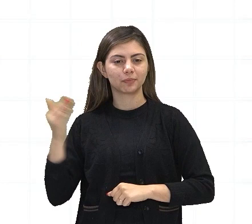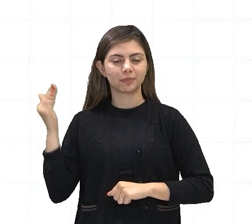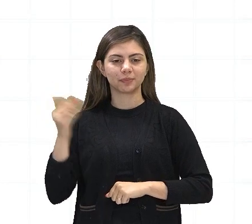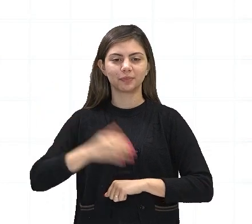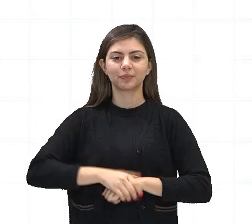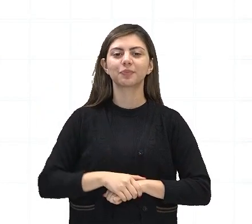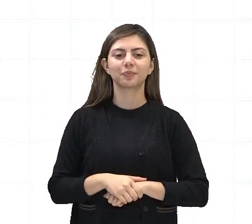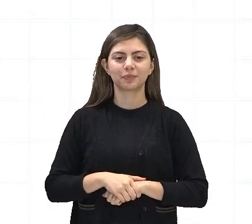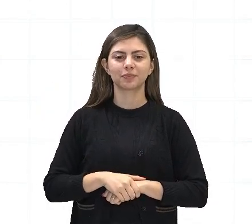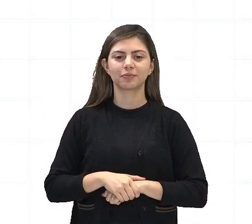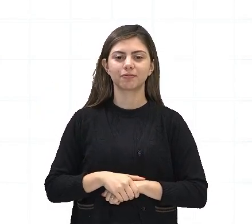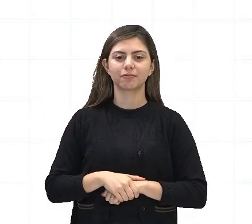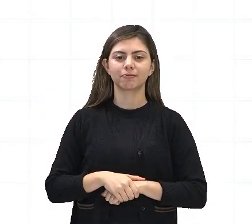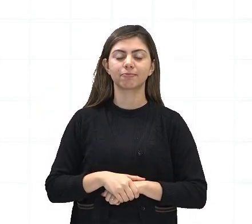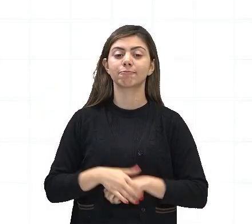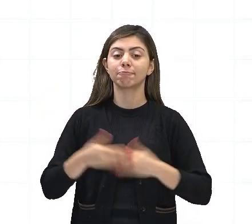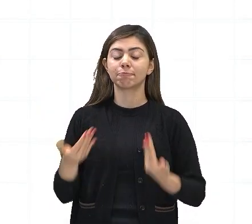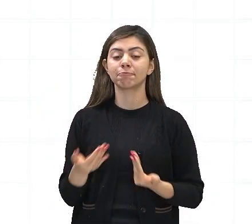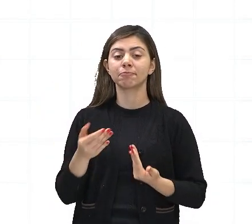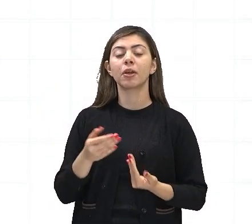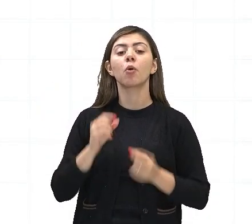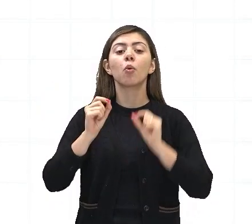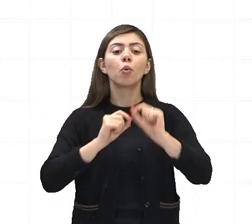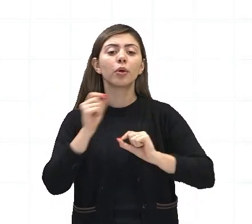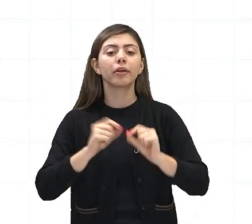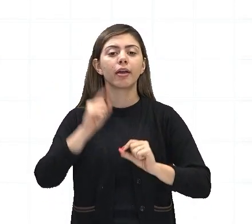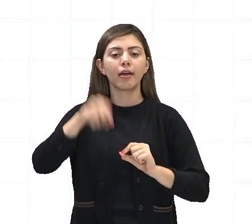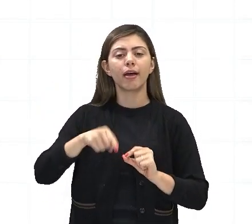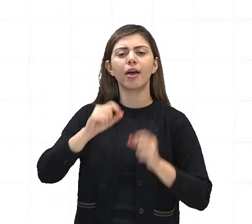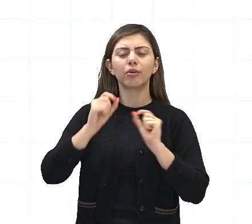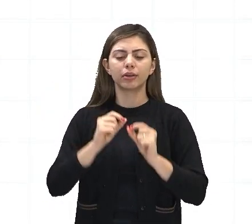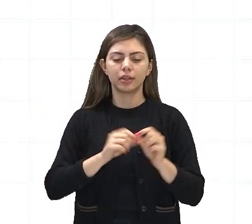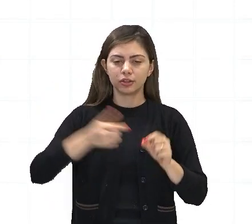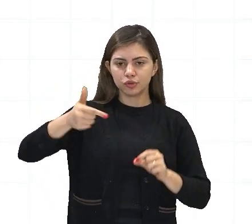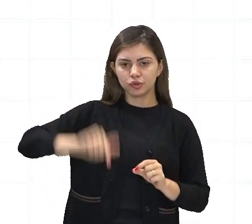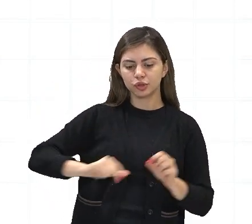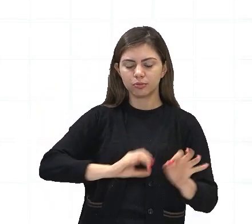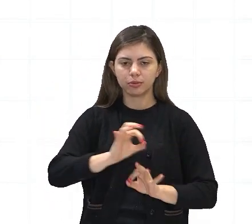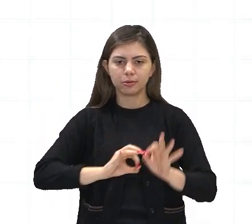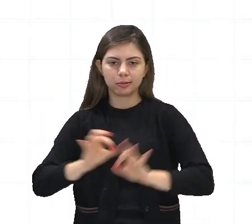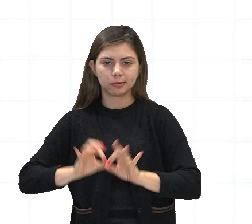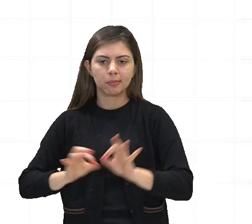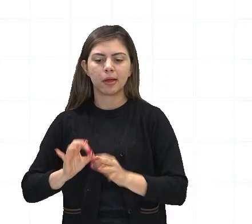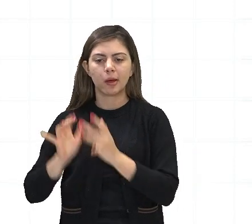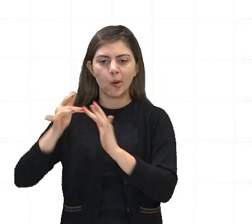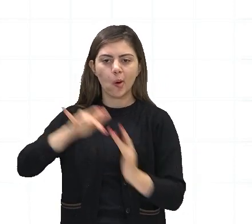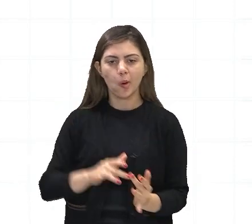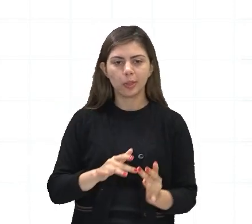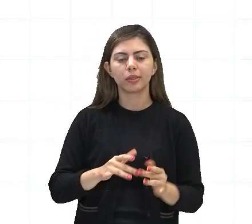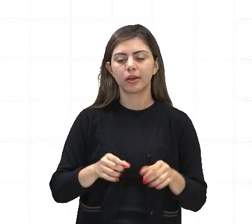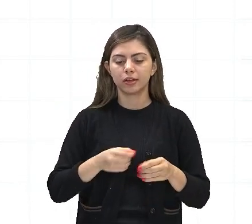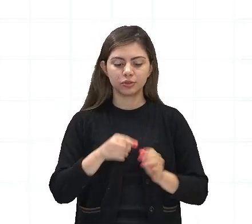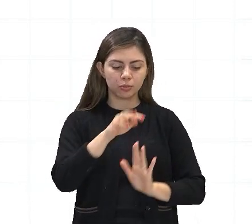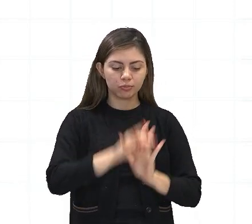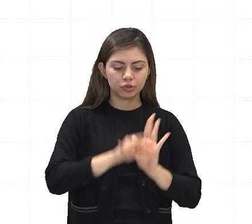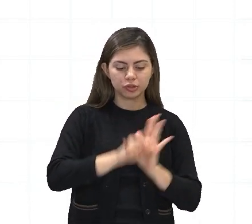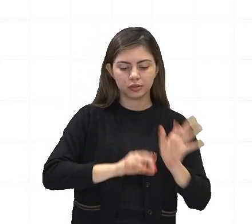lá? Objeto de conhecimento, nós temos reconstrução do contexto de